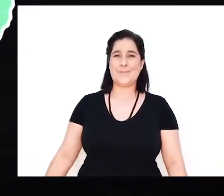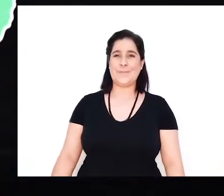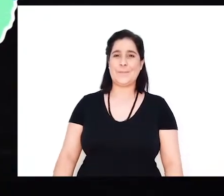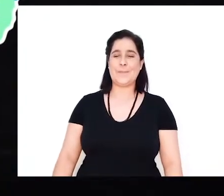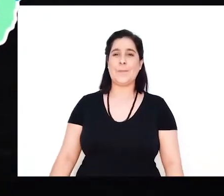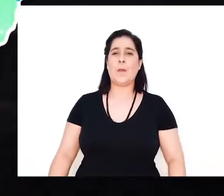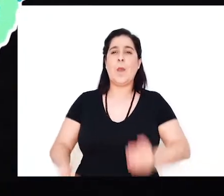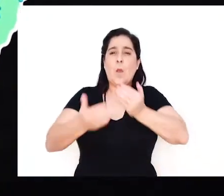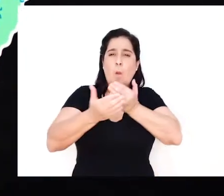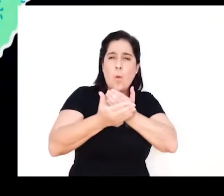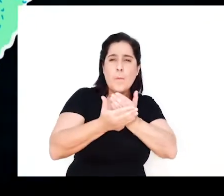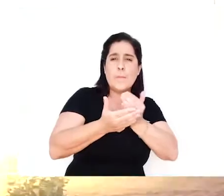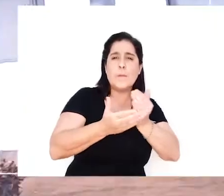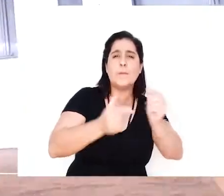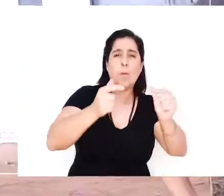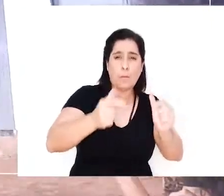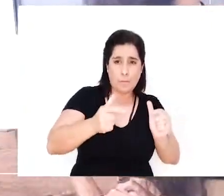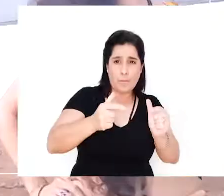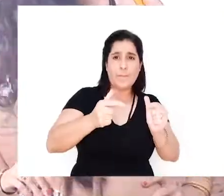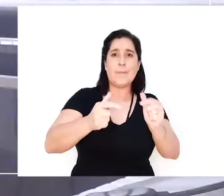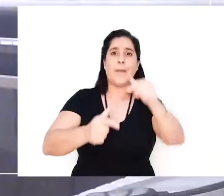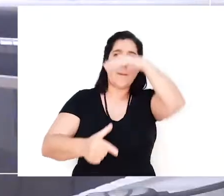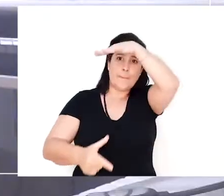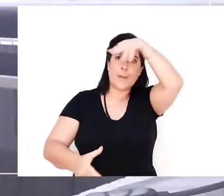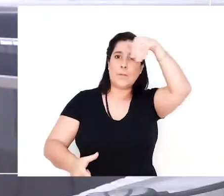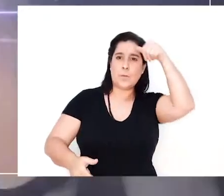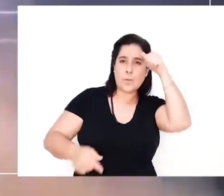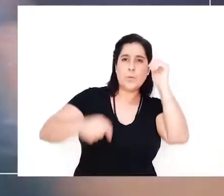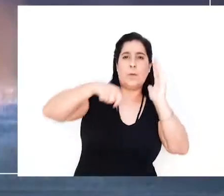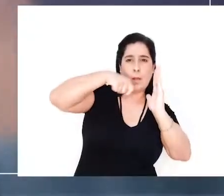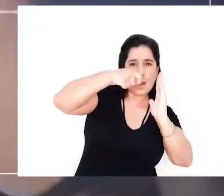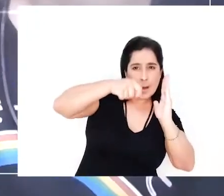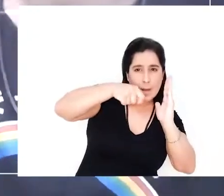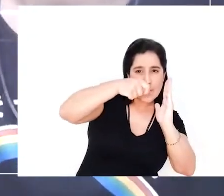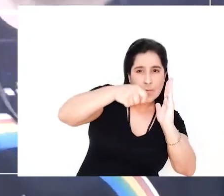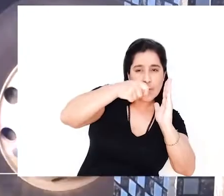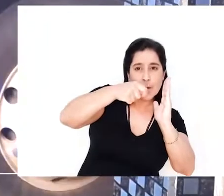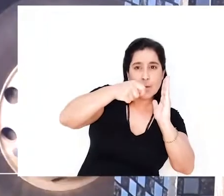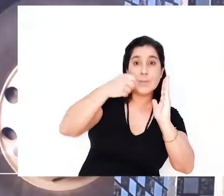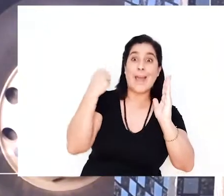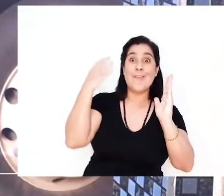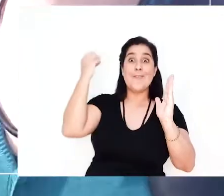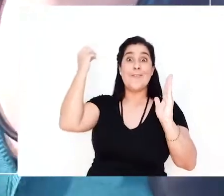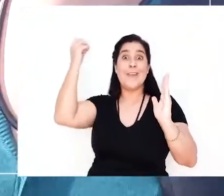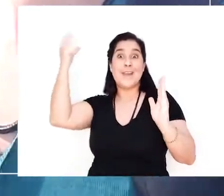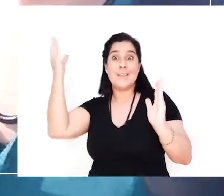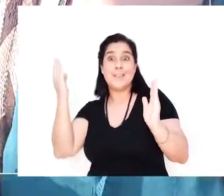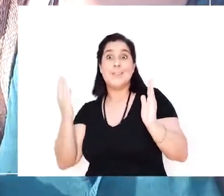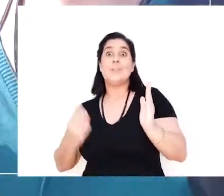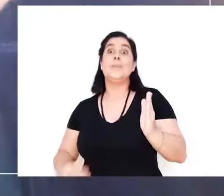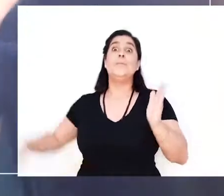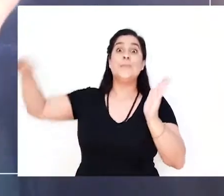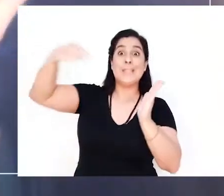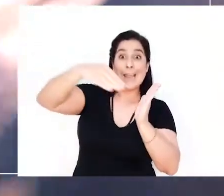A nossa jornada começou no Mato Grosso, na cidade de Juara, onde gravamos a guia da música Tanha, pegamos mais de 12 horas de estrada